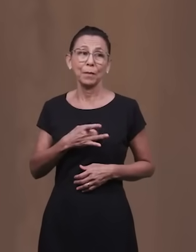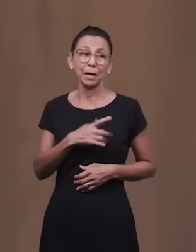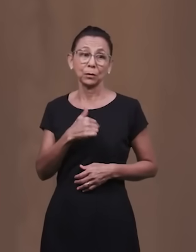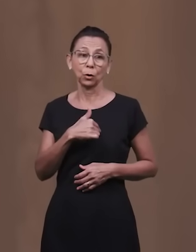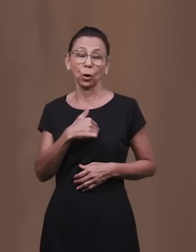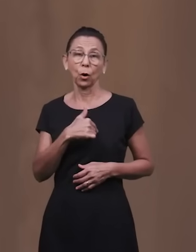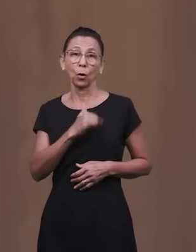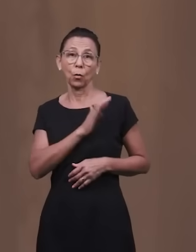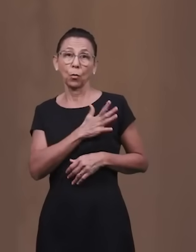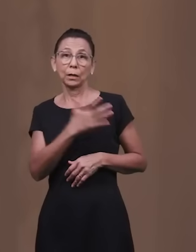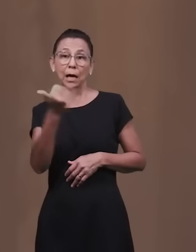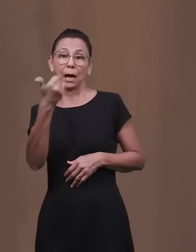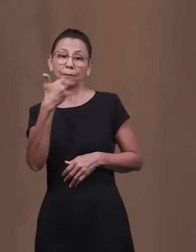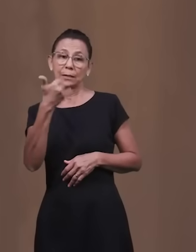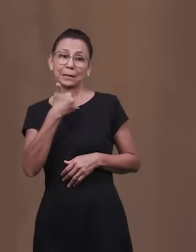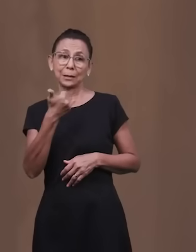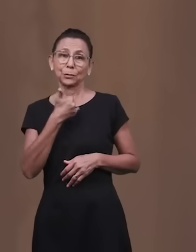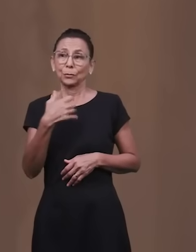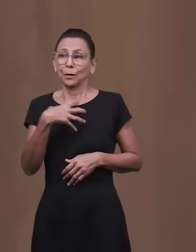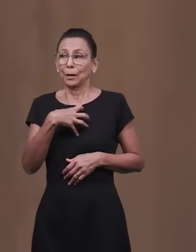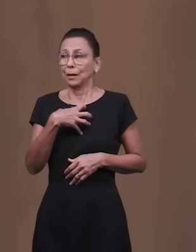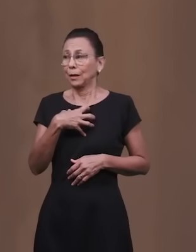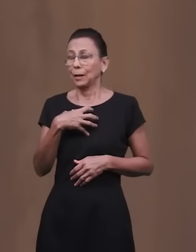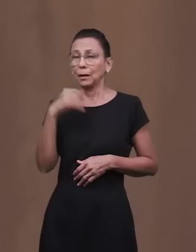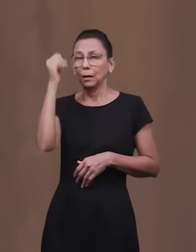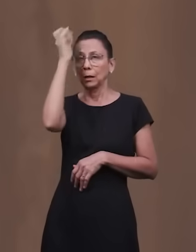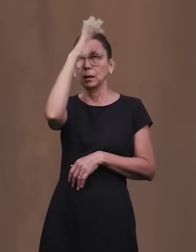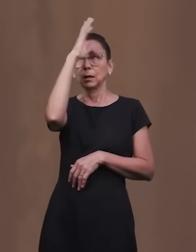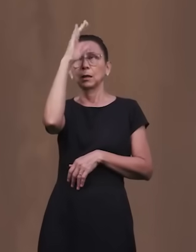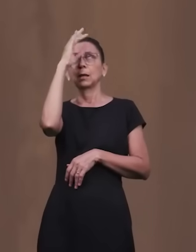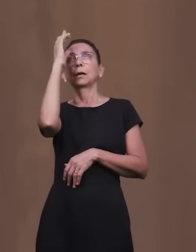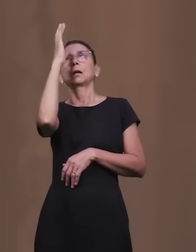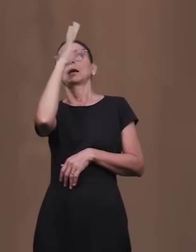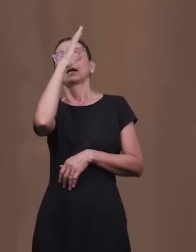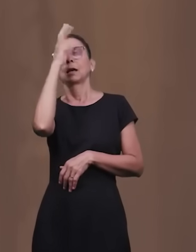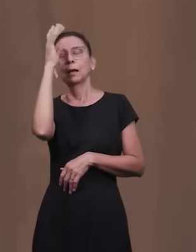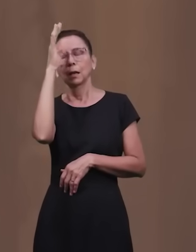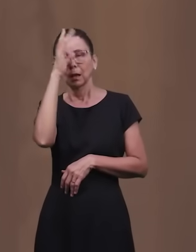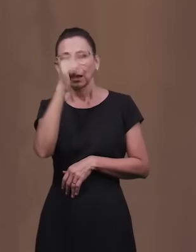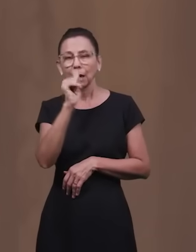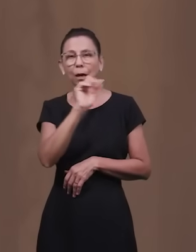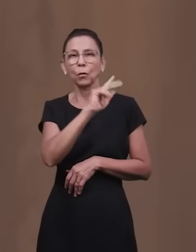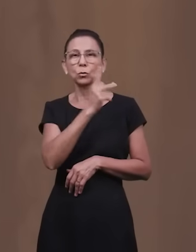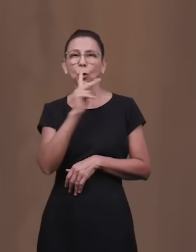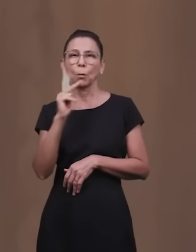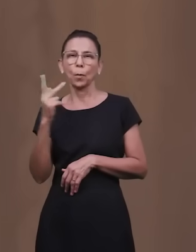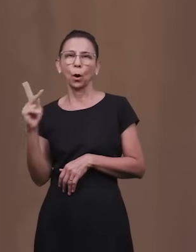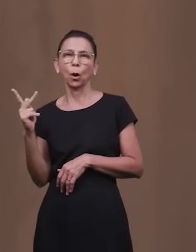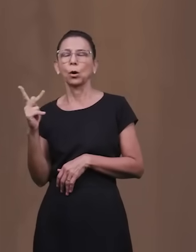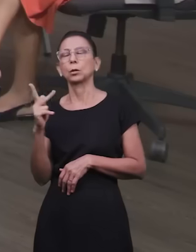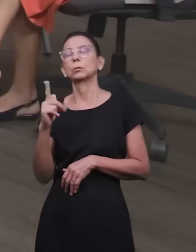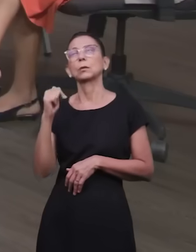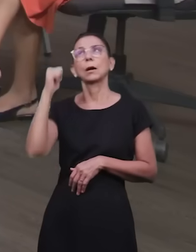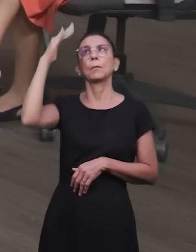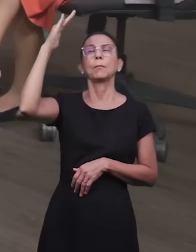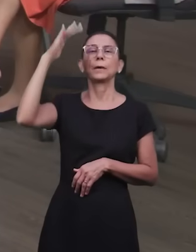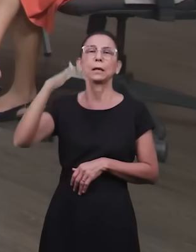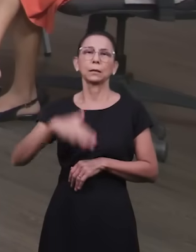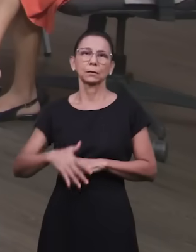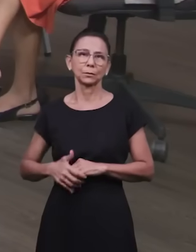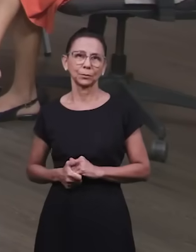alerta. Eu estou passando mal. Aí lá vai mais cortisol. Logo mais reação